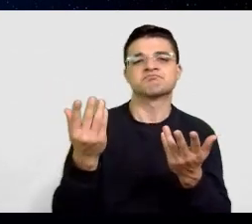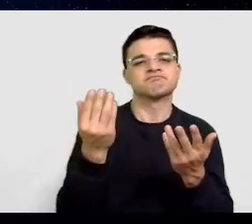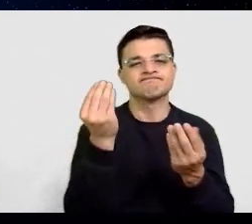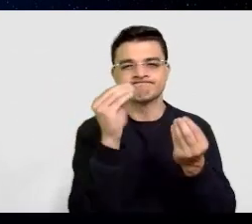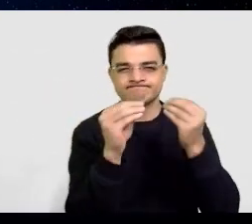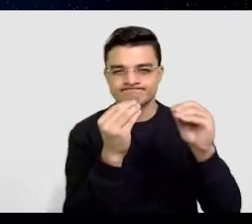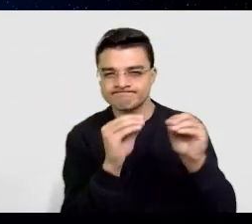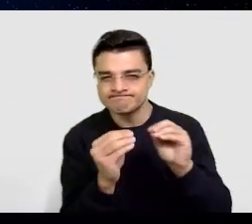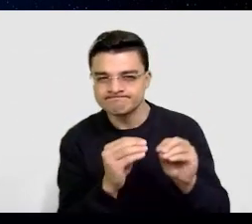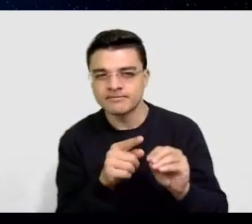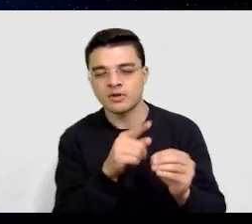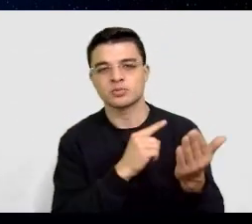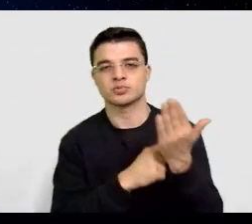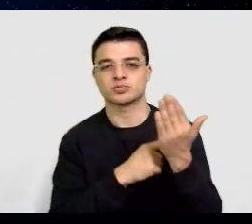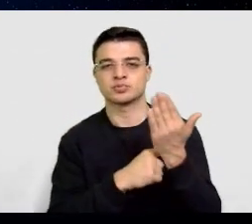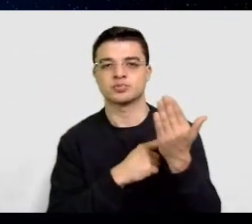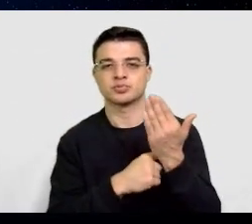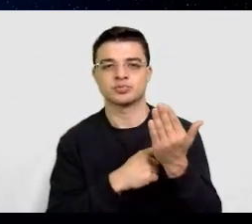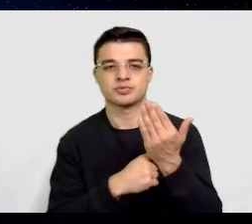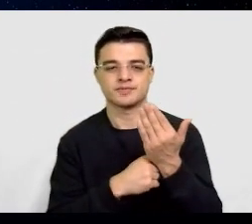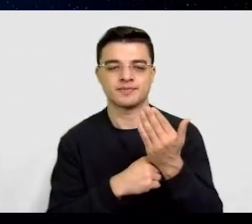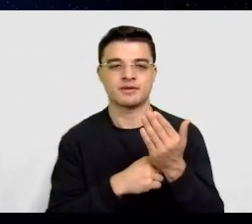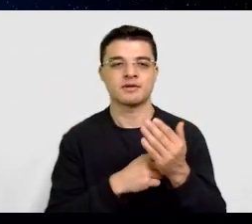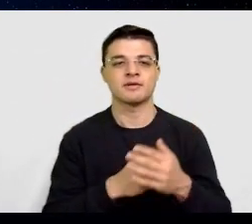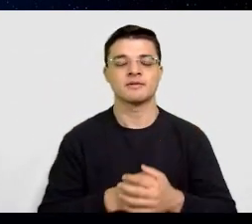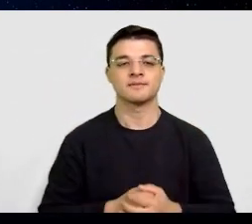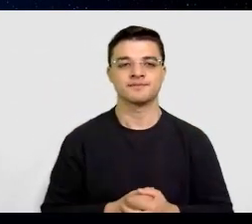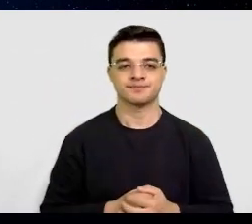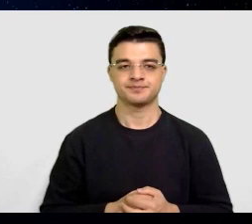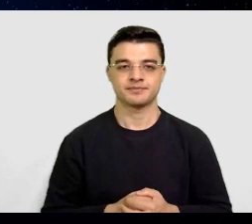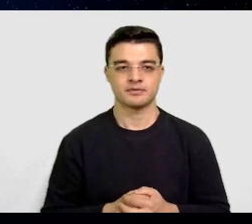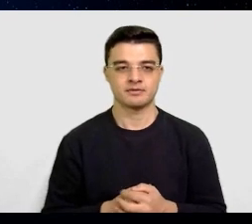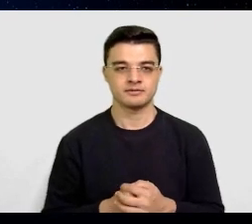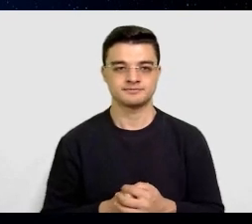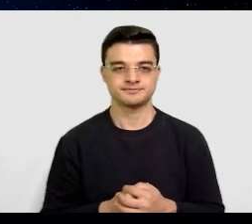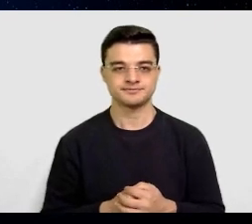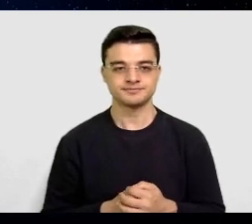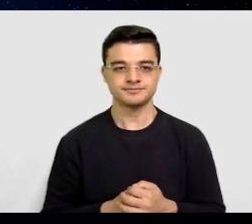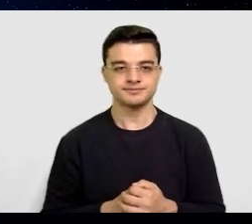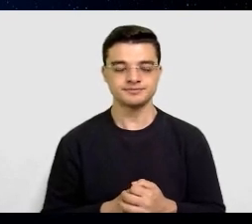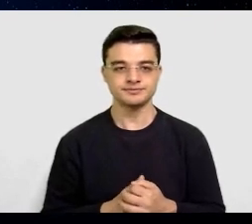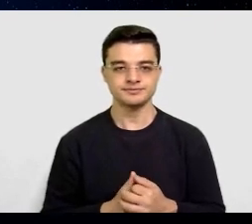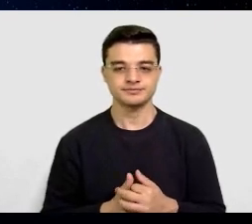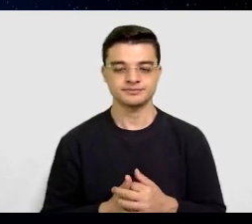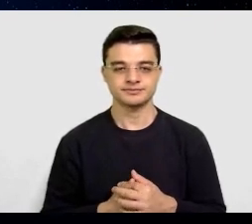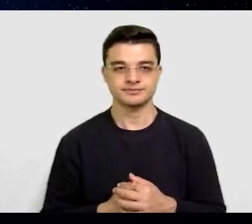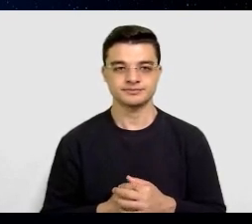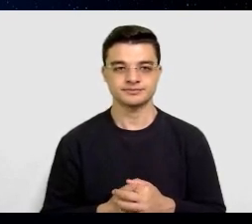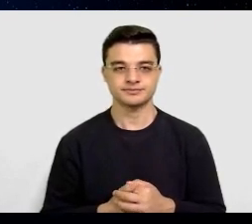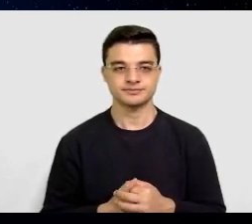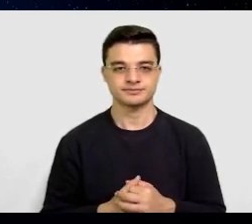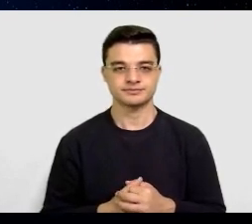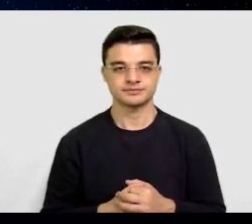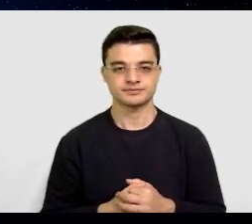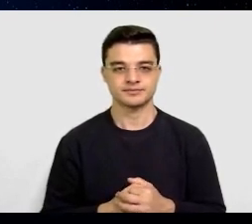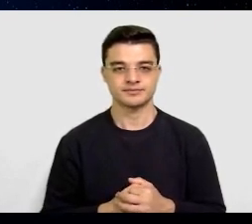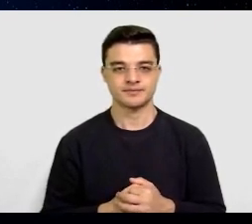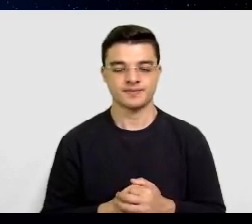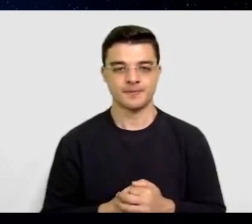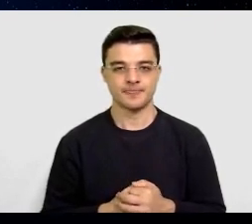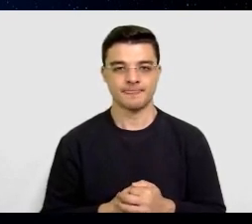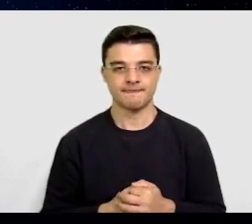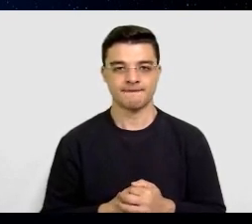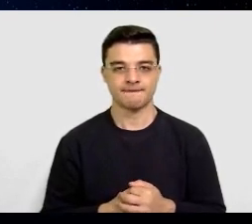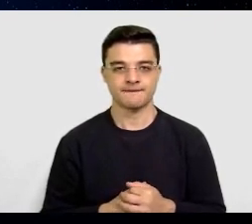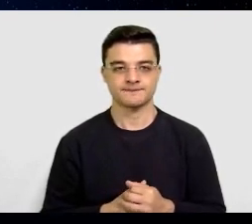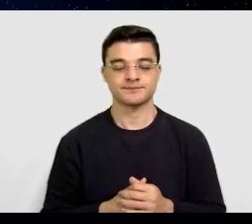consigo mostrar um pouco, né, como que é o funcionamento dela. Bom, beleza. Feito isso, agora eu vou falar um pouco mais